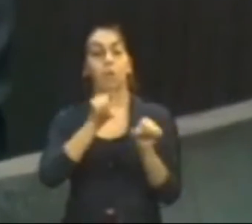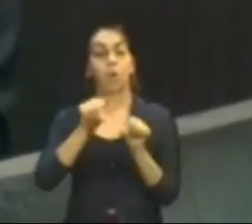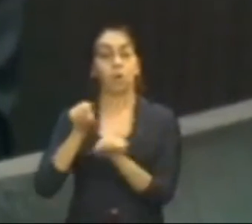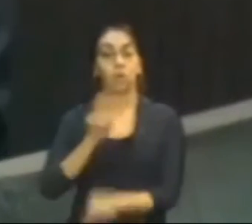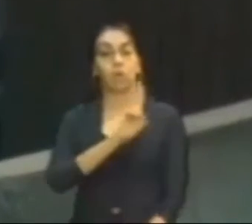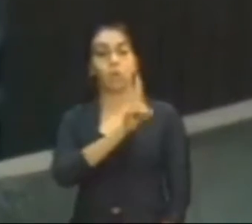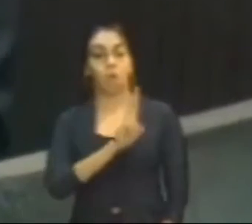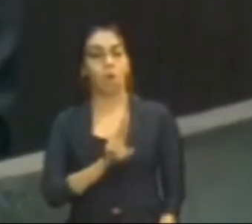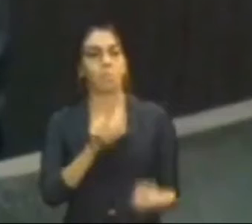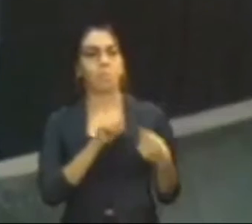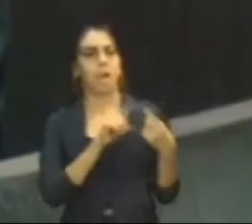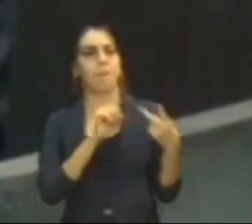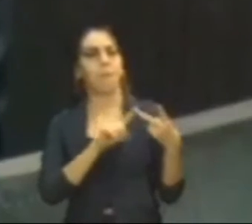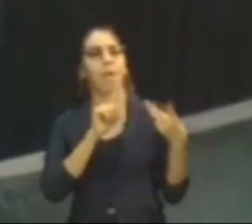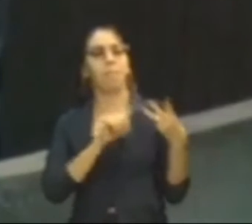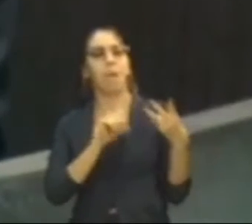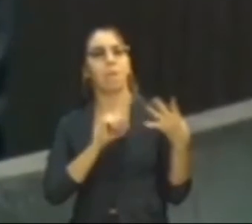nomeia